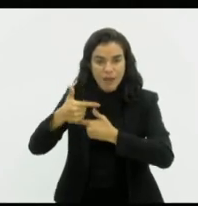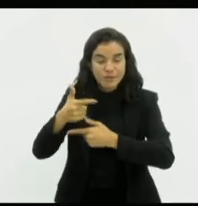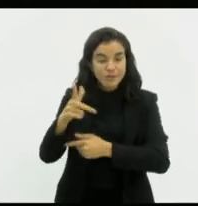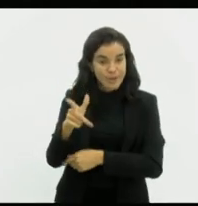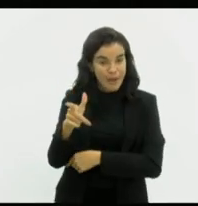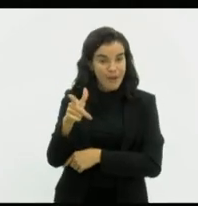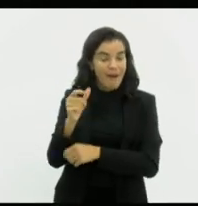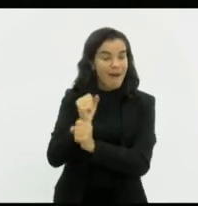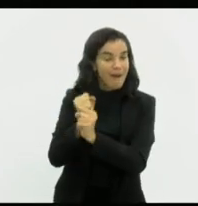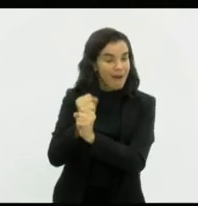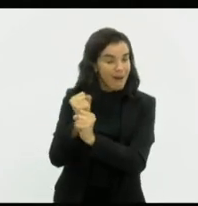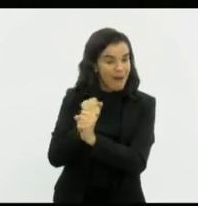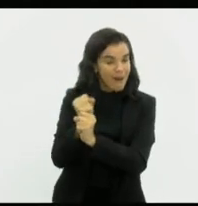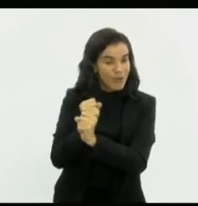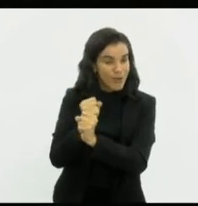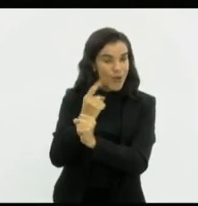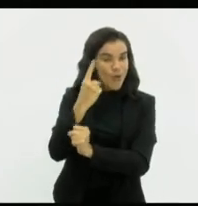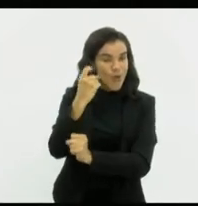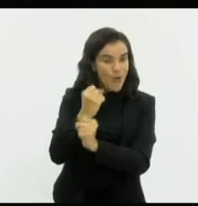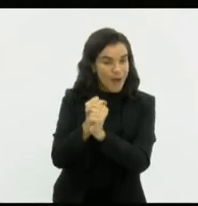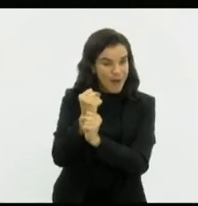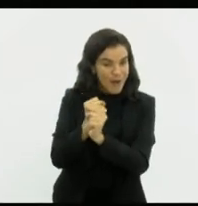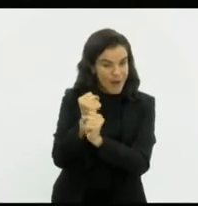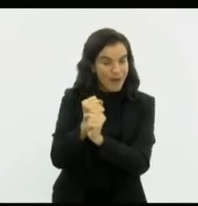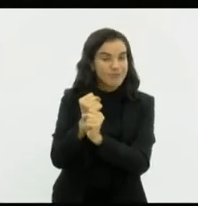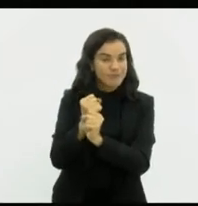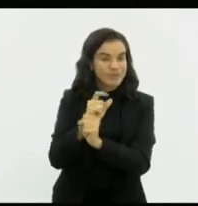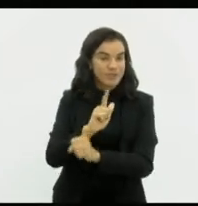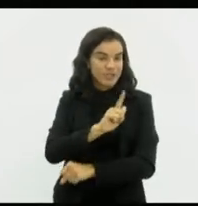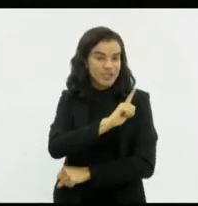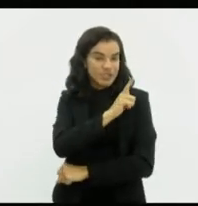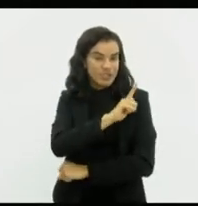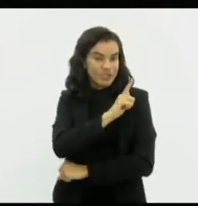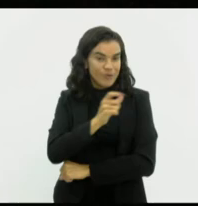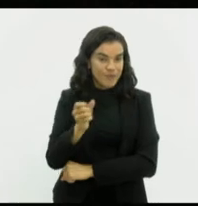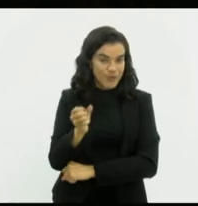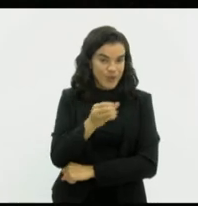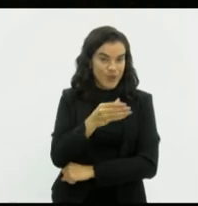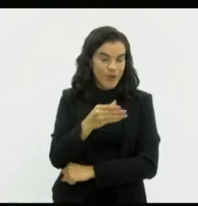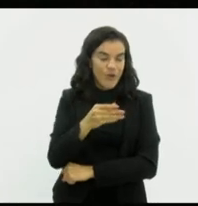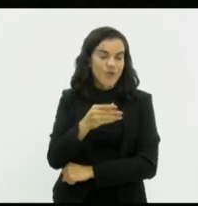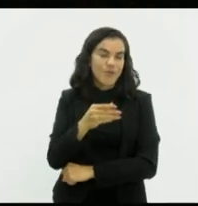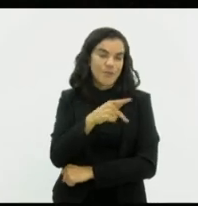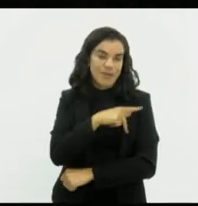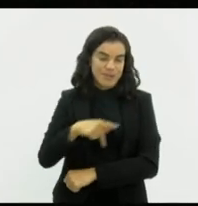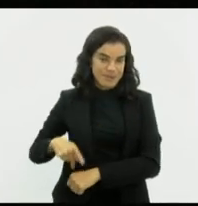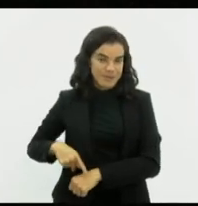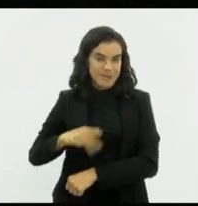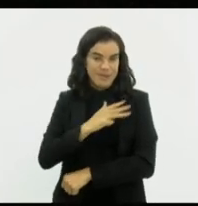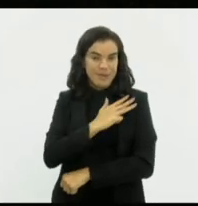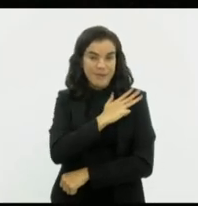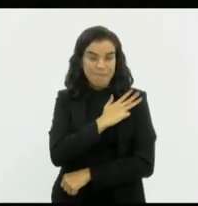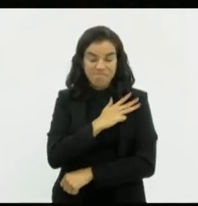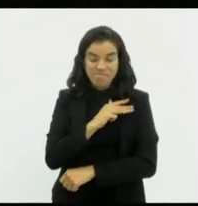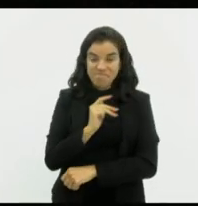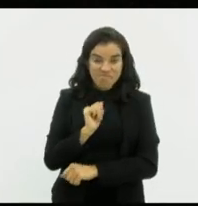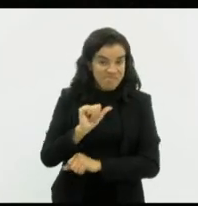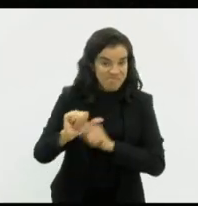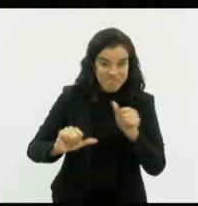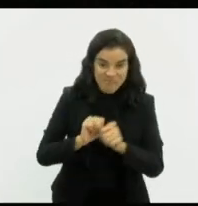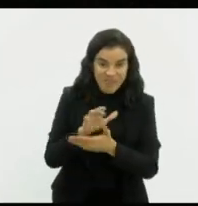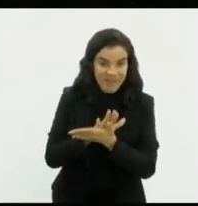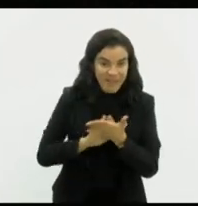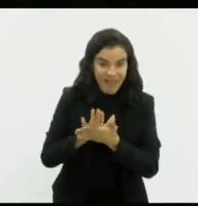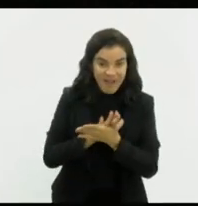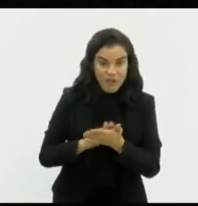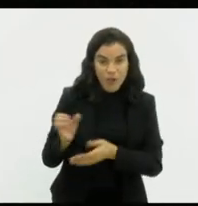anos. Você passou um ano, né, da gestão do presidente Lula, infelizmente nada mudou. A